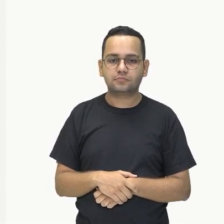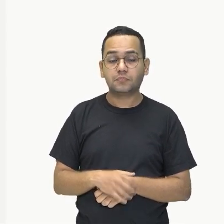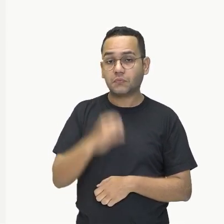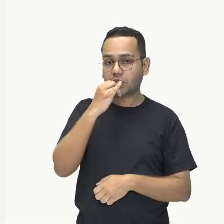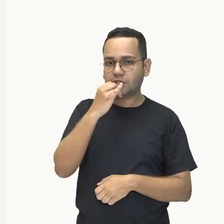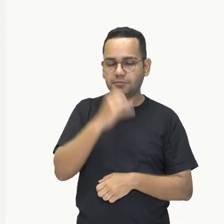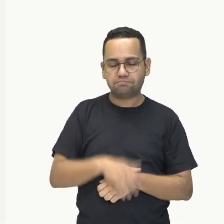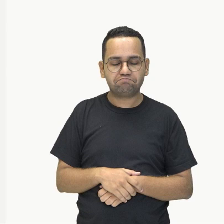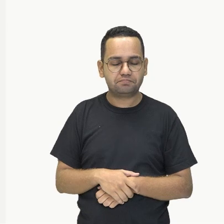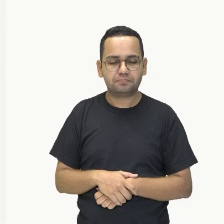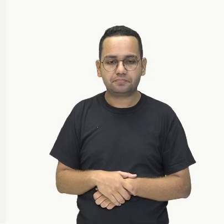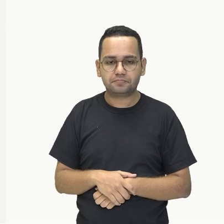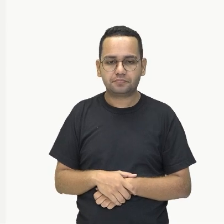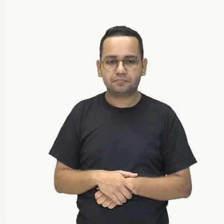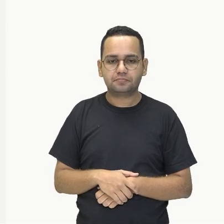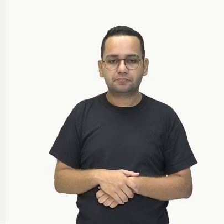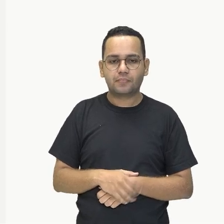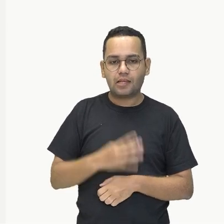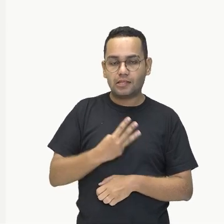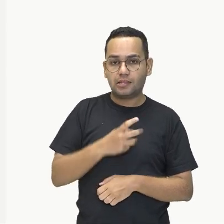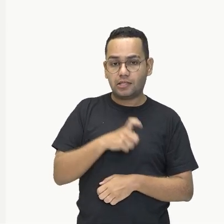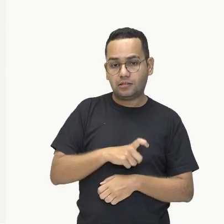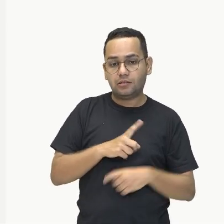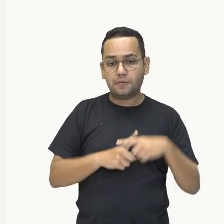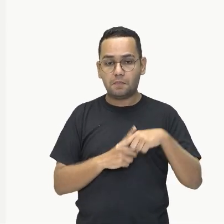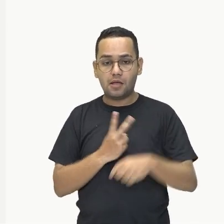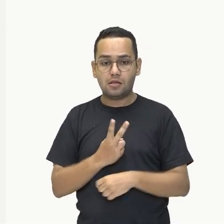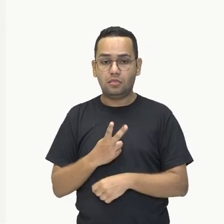3x mais 2x,